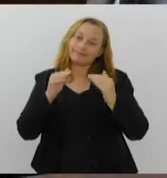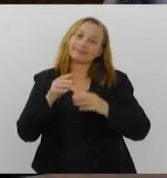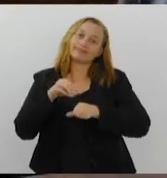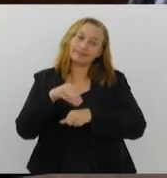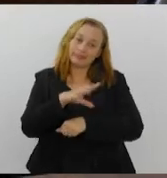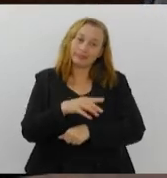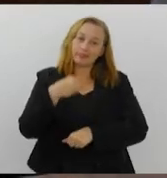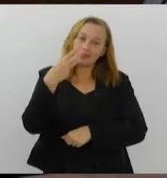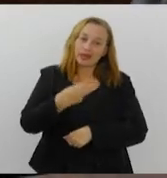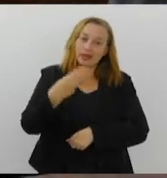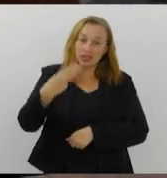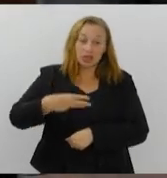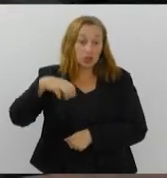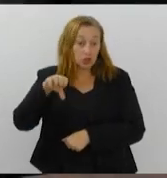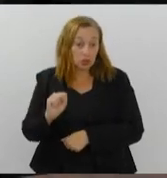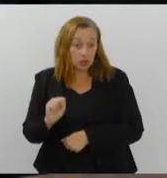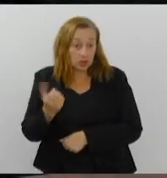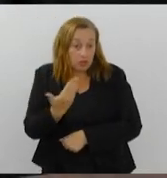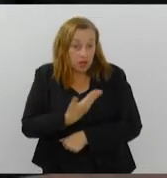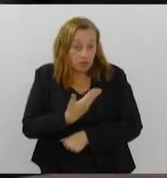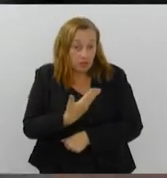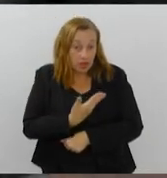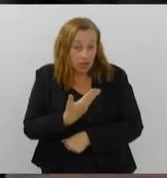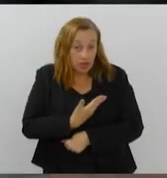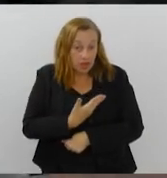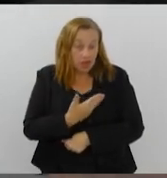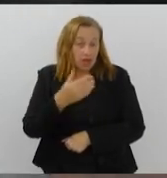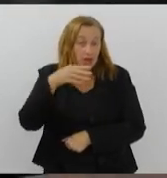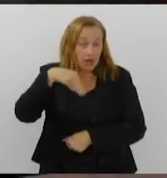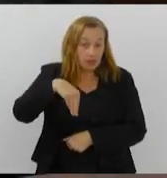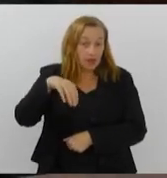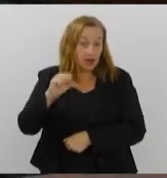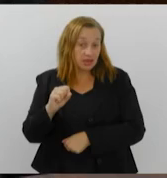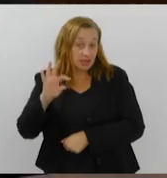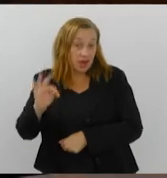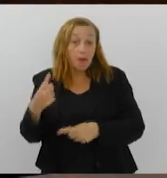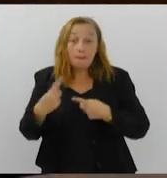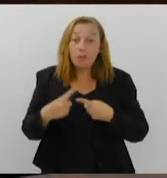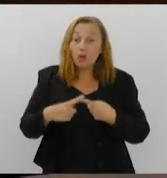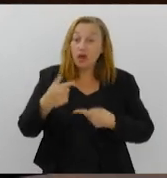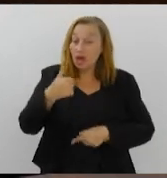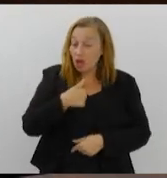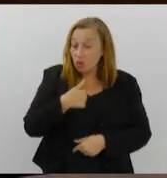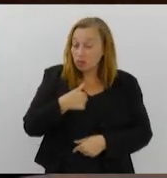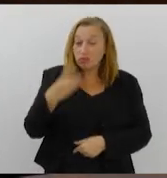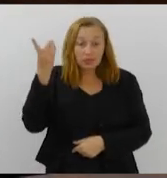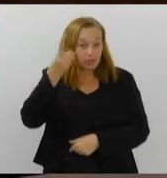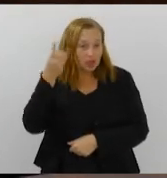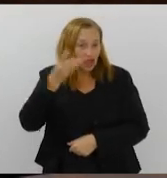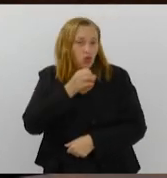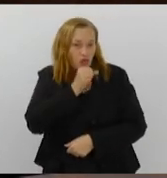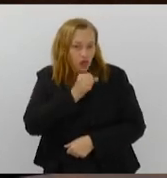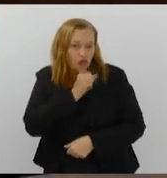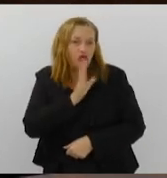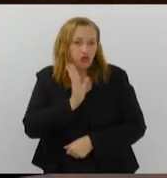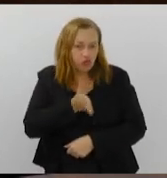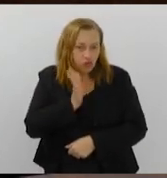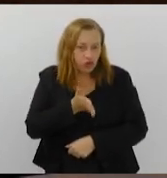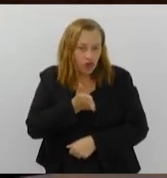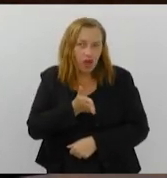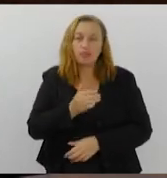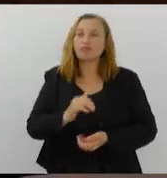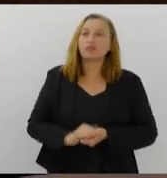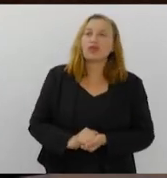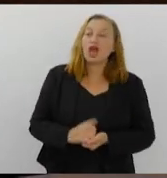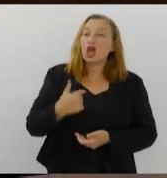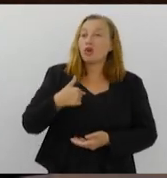indicação 338, da minha companheira Marina, do MST, porque eu, como sou um deputado antigo, deputada Renata Souza, eu sou do